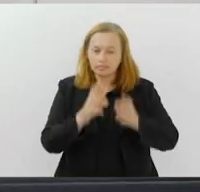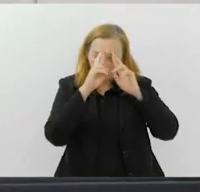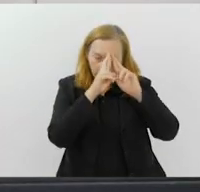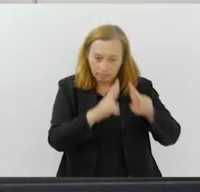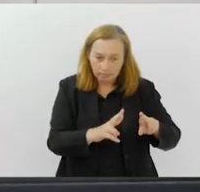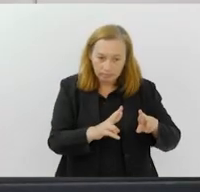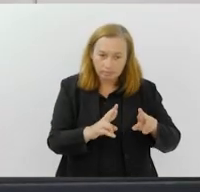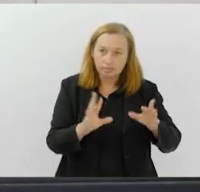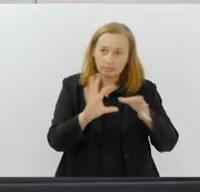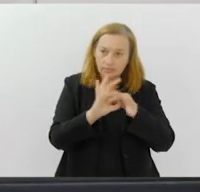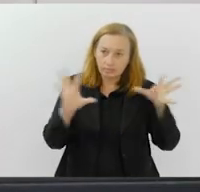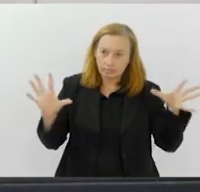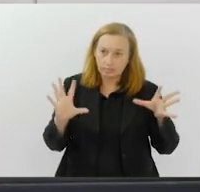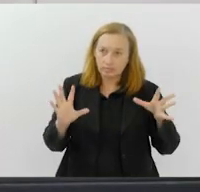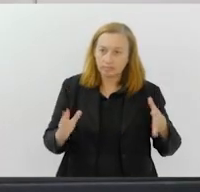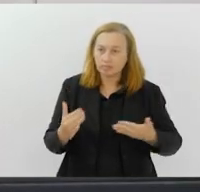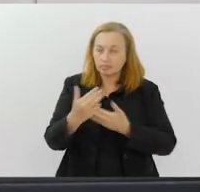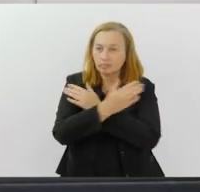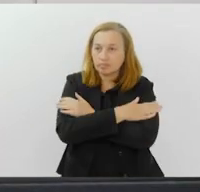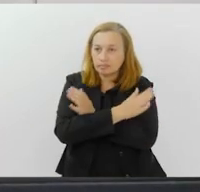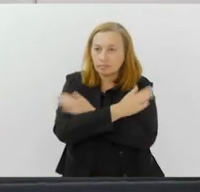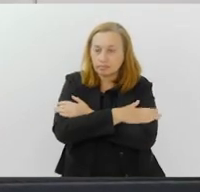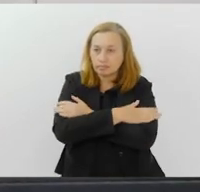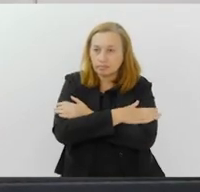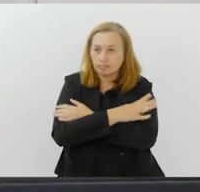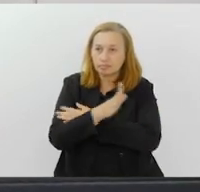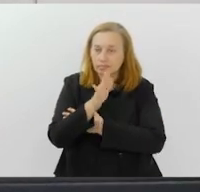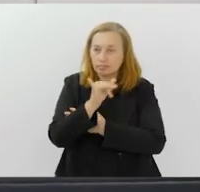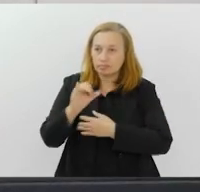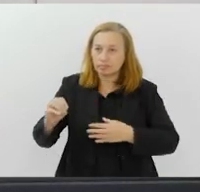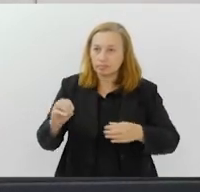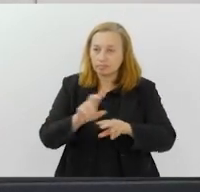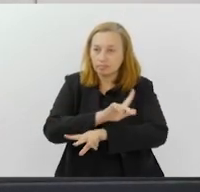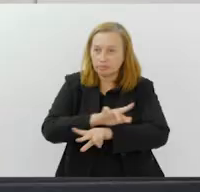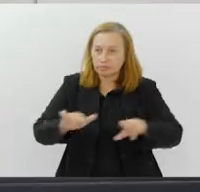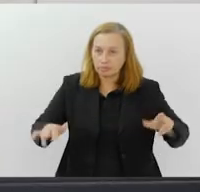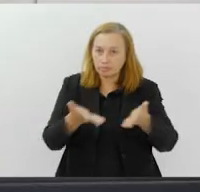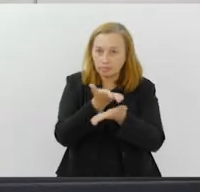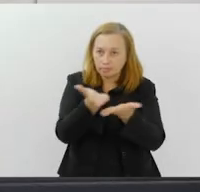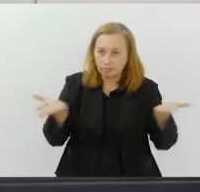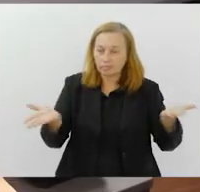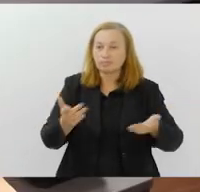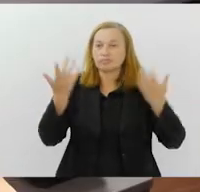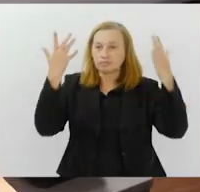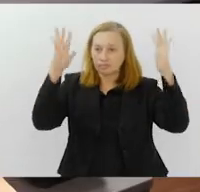e pela Liberdade grande abraço biodiverso a todos